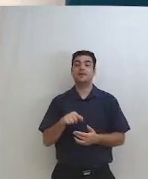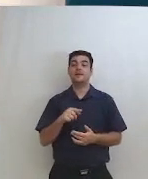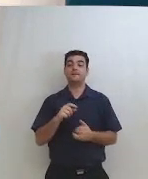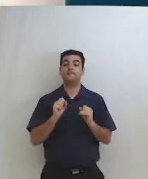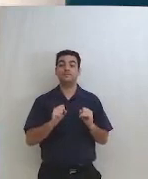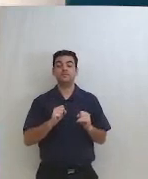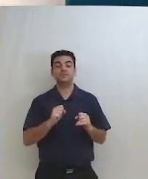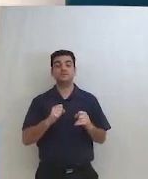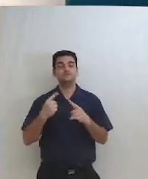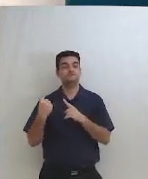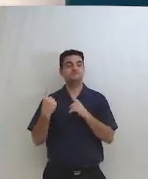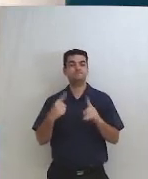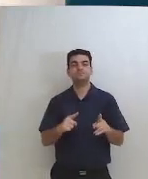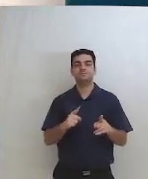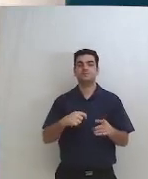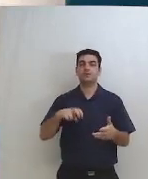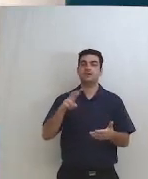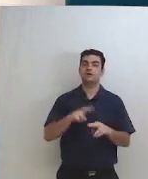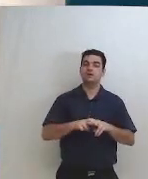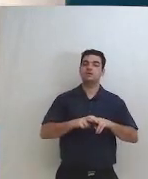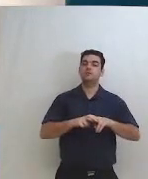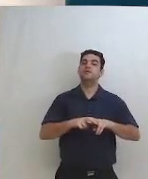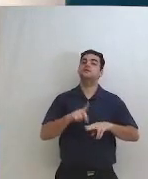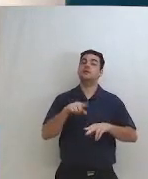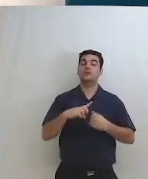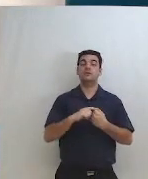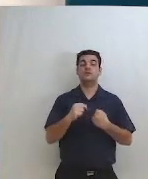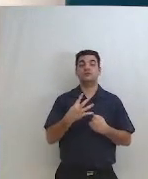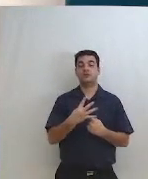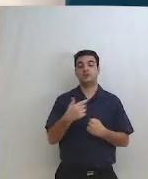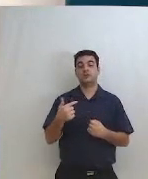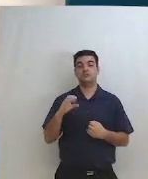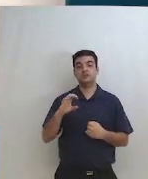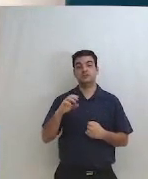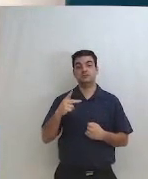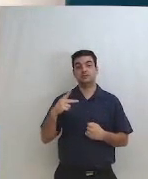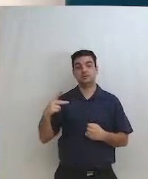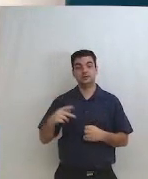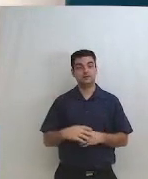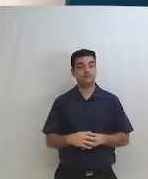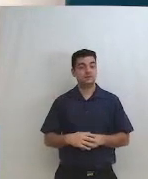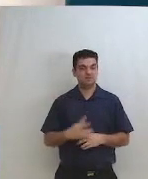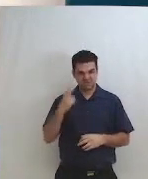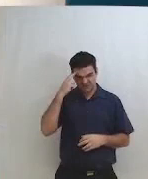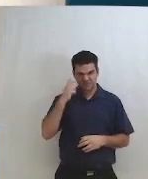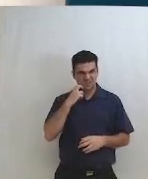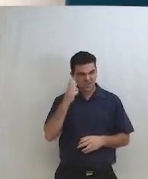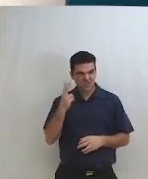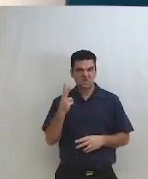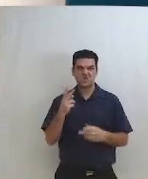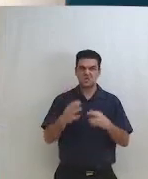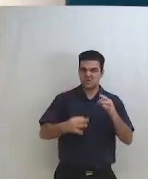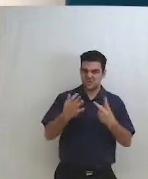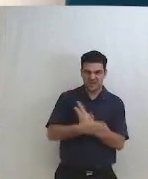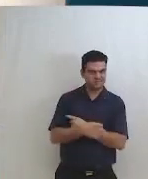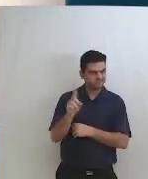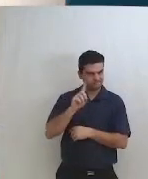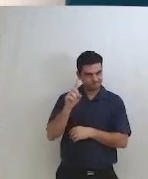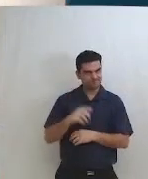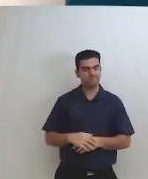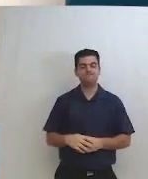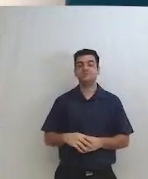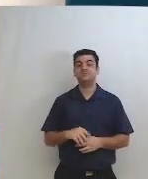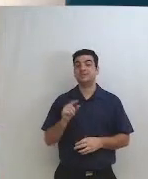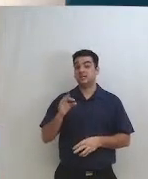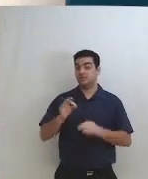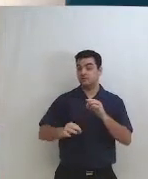os requisitos do artigo 41 do Código de Processo Penal, não podendo se falar em constrangimento ilegal, mormente na espécie em que a conduta em tese se